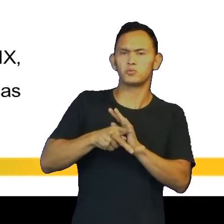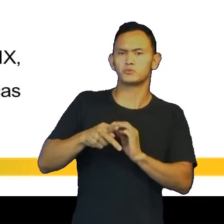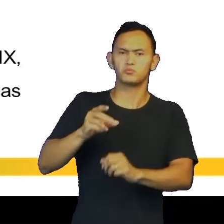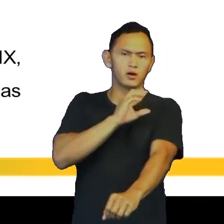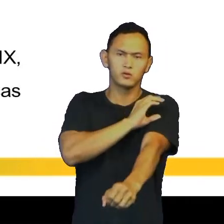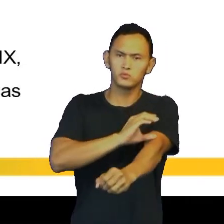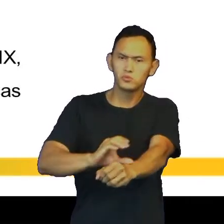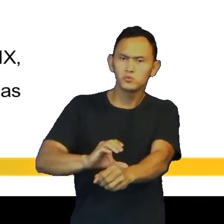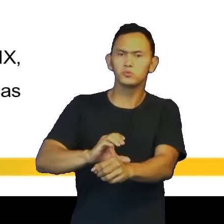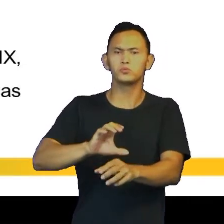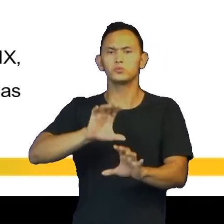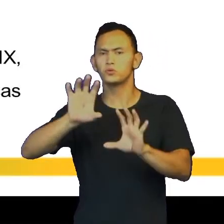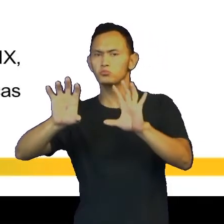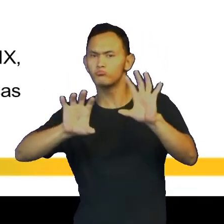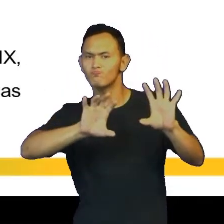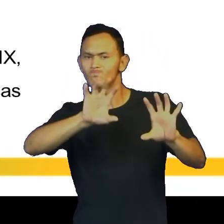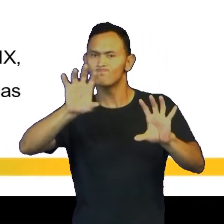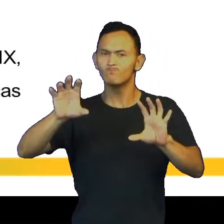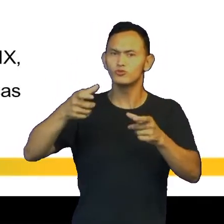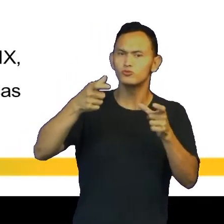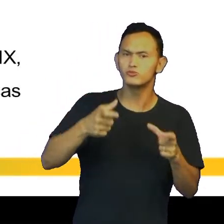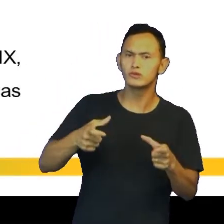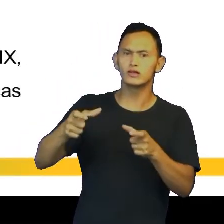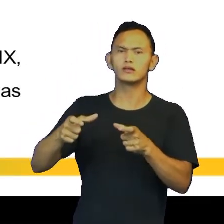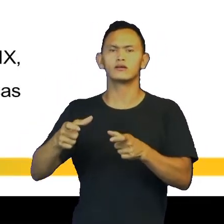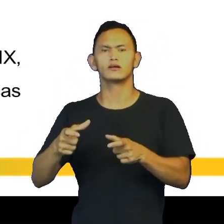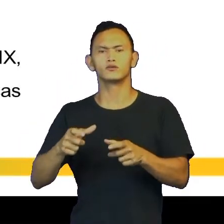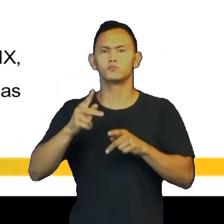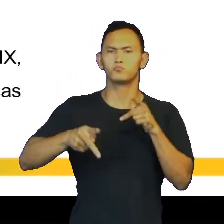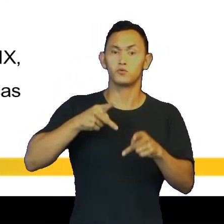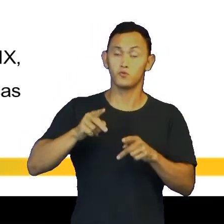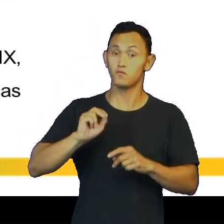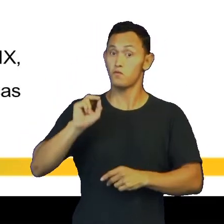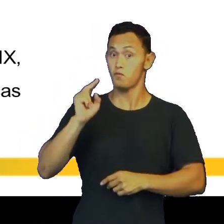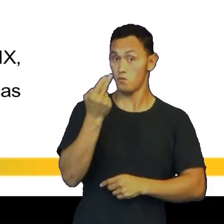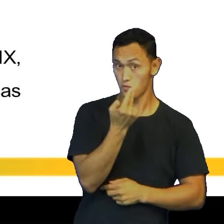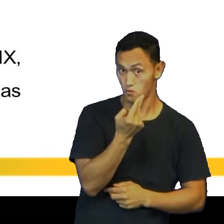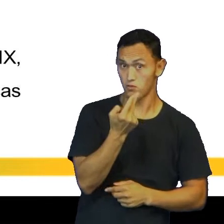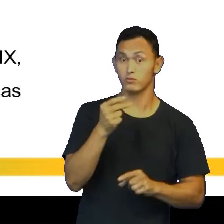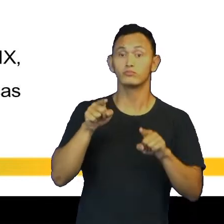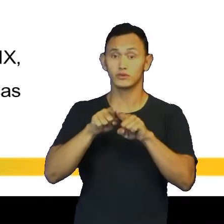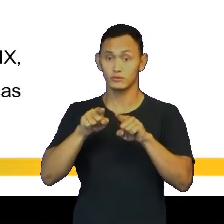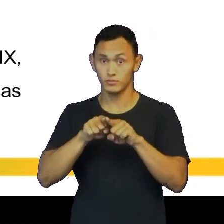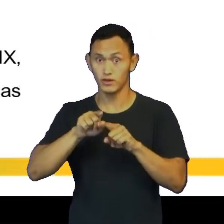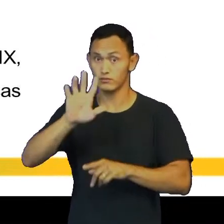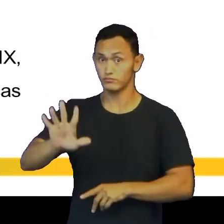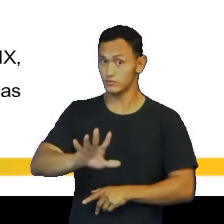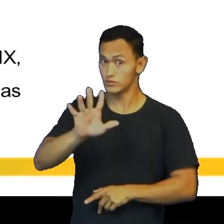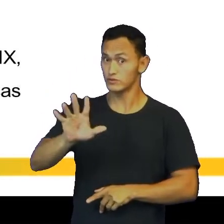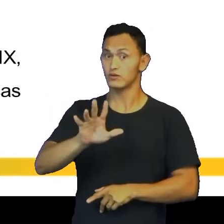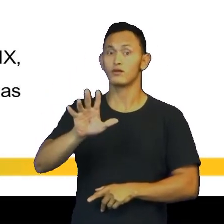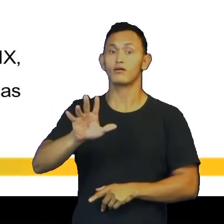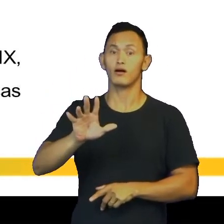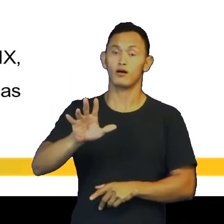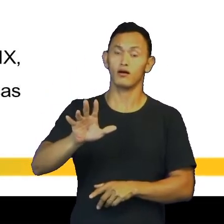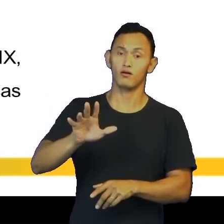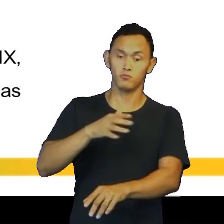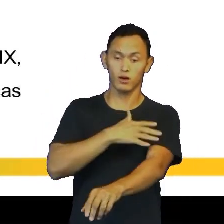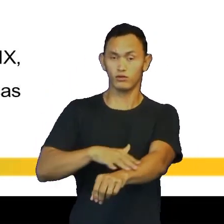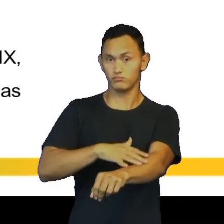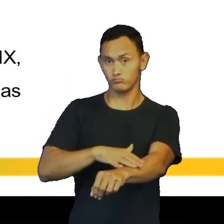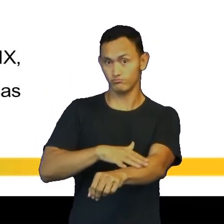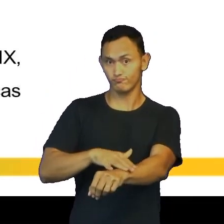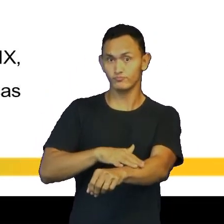a uma região a uma língua um povo ou em alguns dos argumentos nacionalistas a uma raça